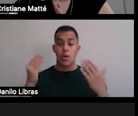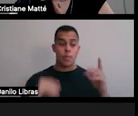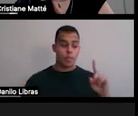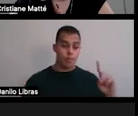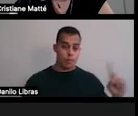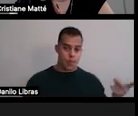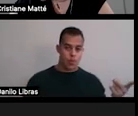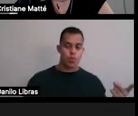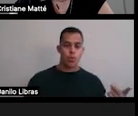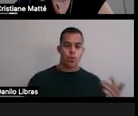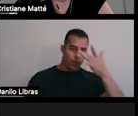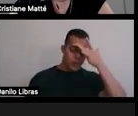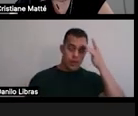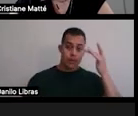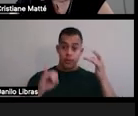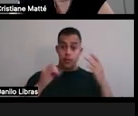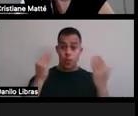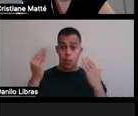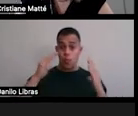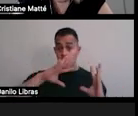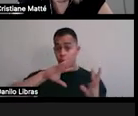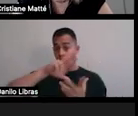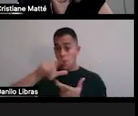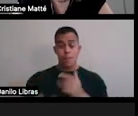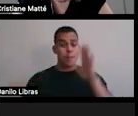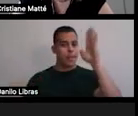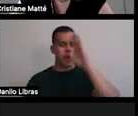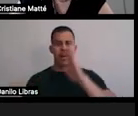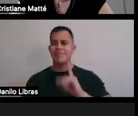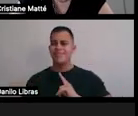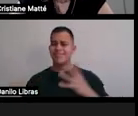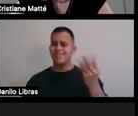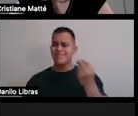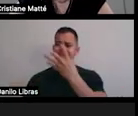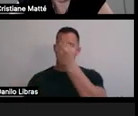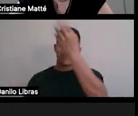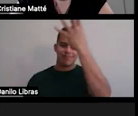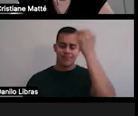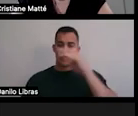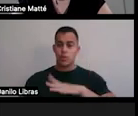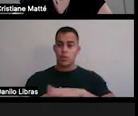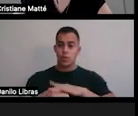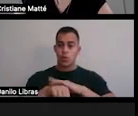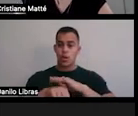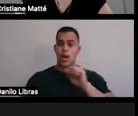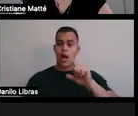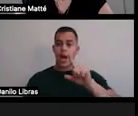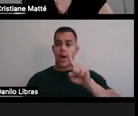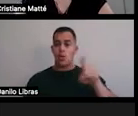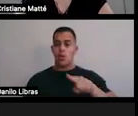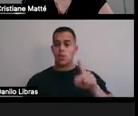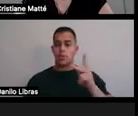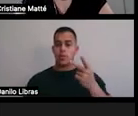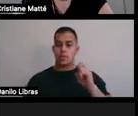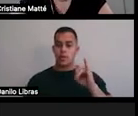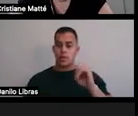gente olhar em nível mundial, o Brasil é um dos que mais tem doença de Alzheimer. É assustador. O custo para